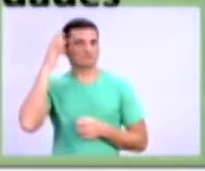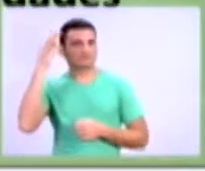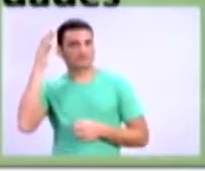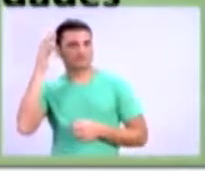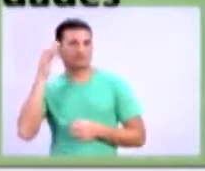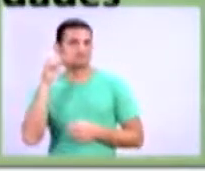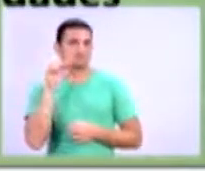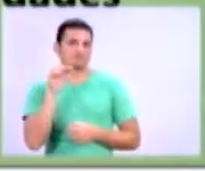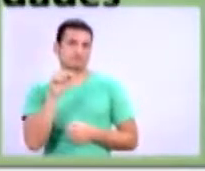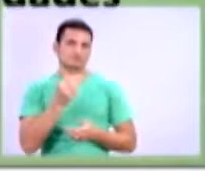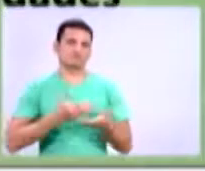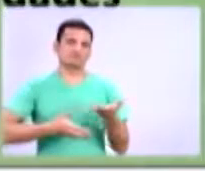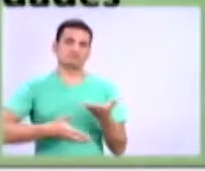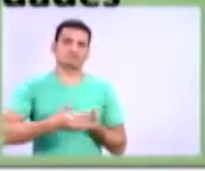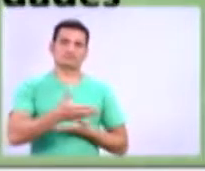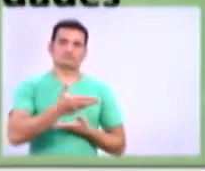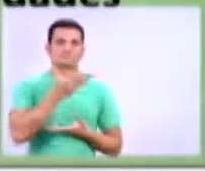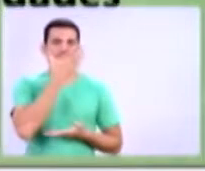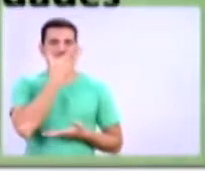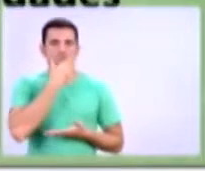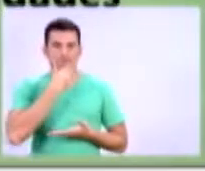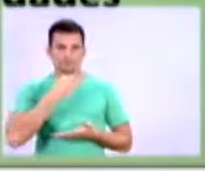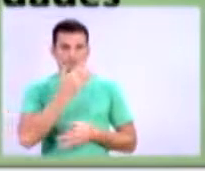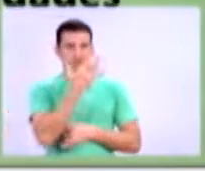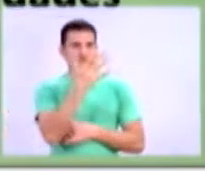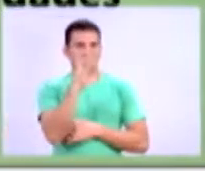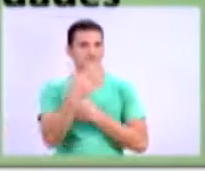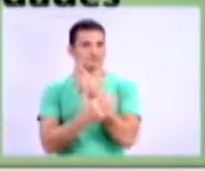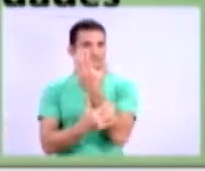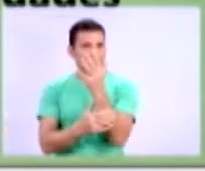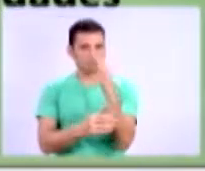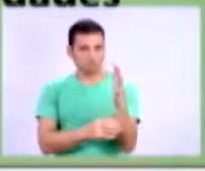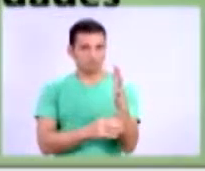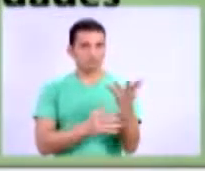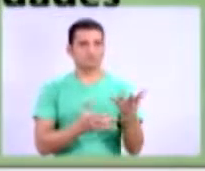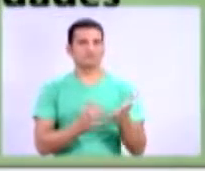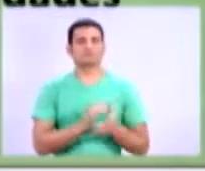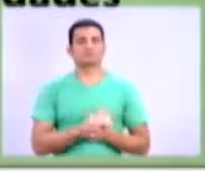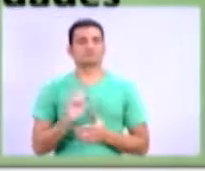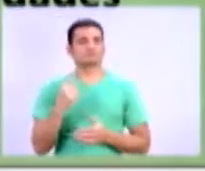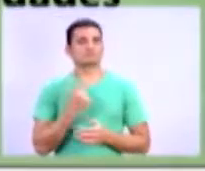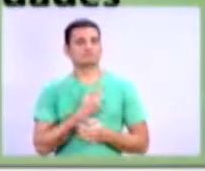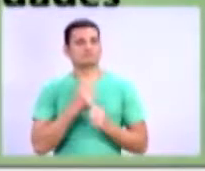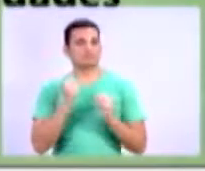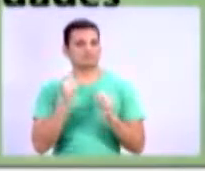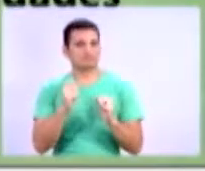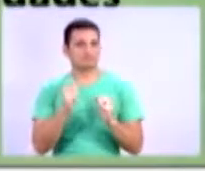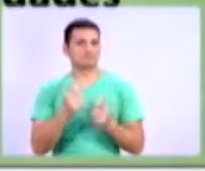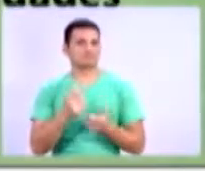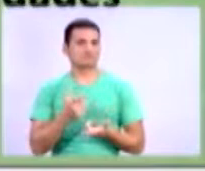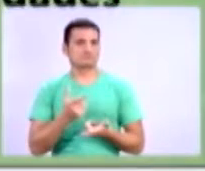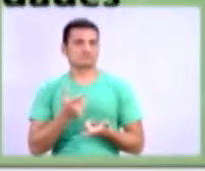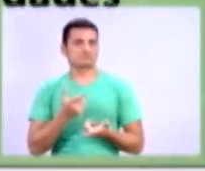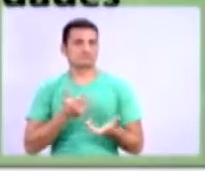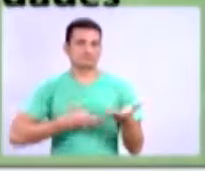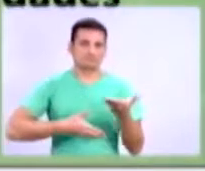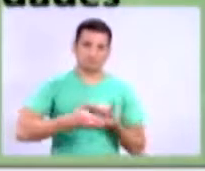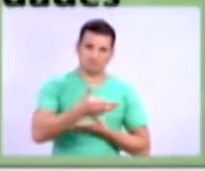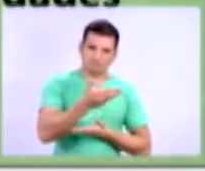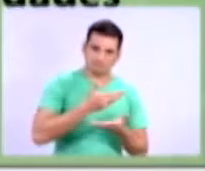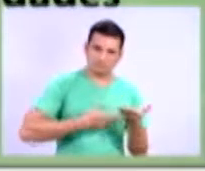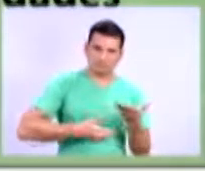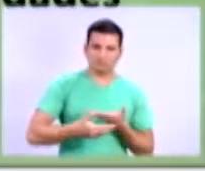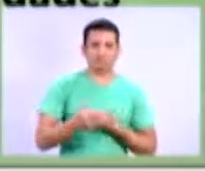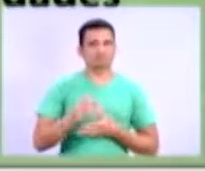essa relação homem-natureza para que nós possamos estar mantendo a relação homem-homem no